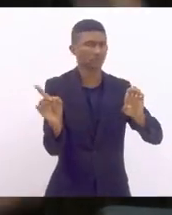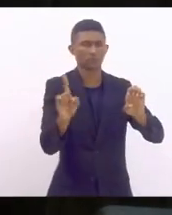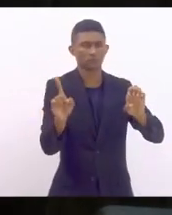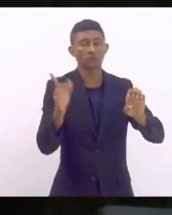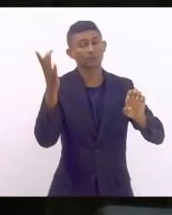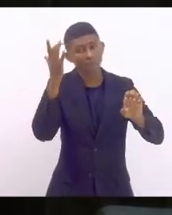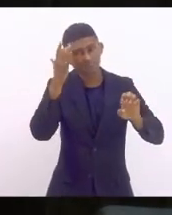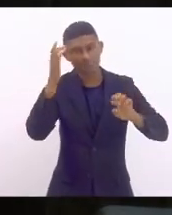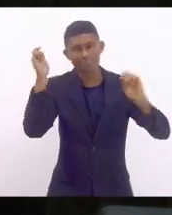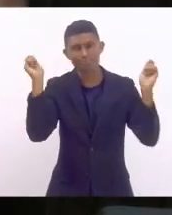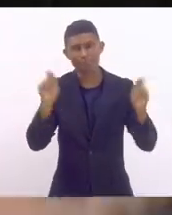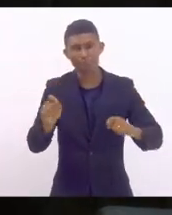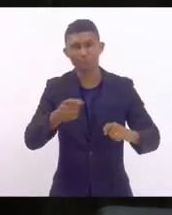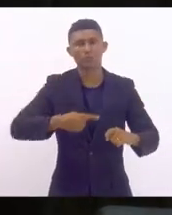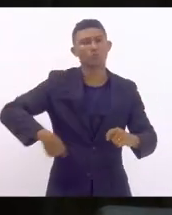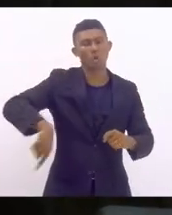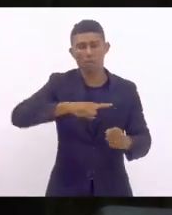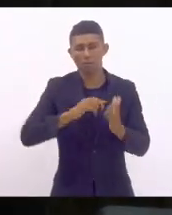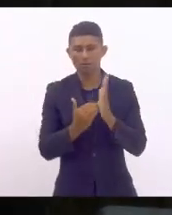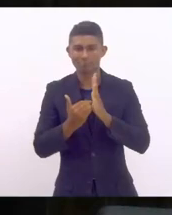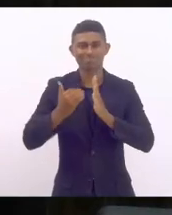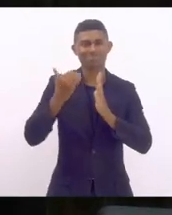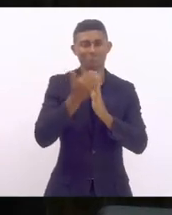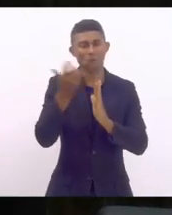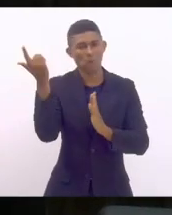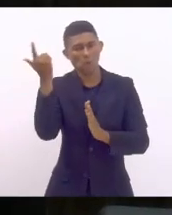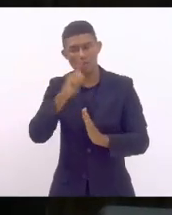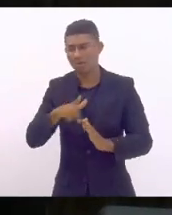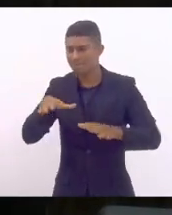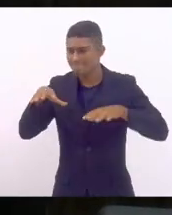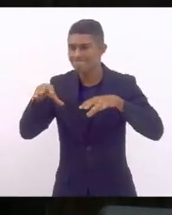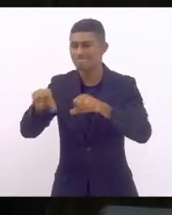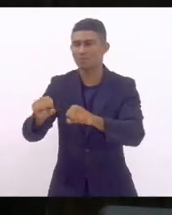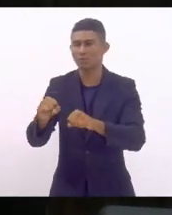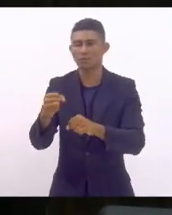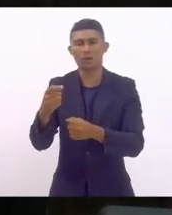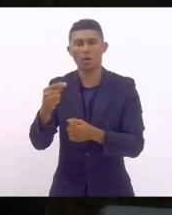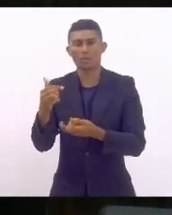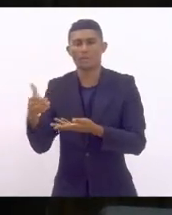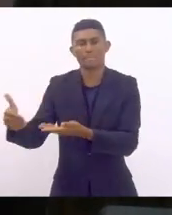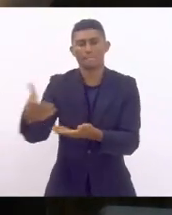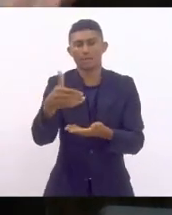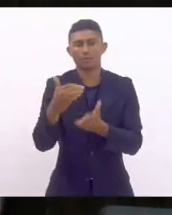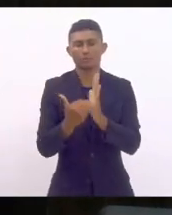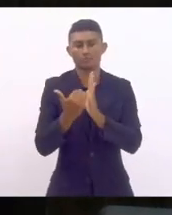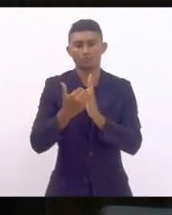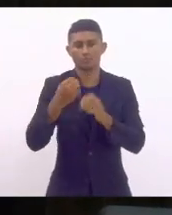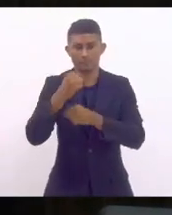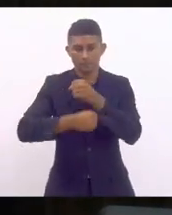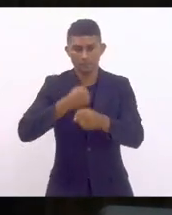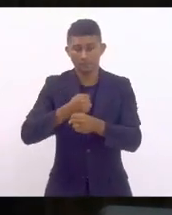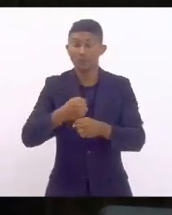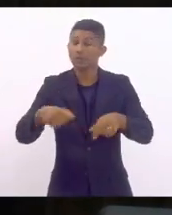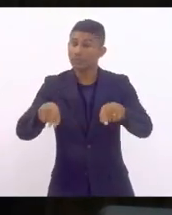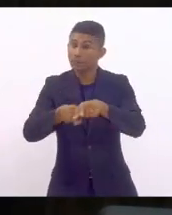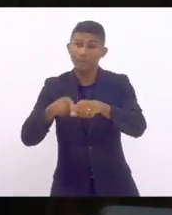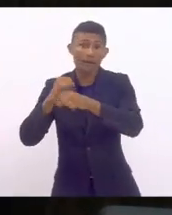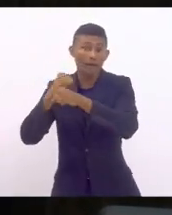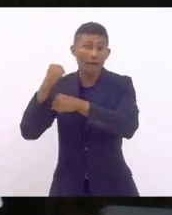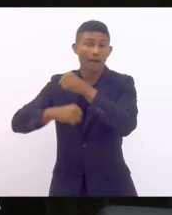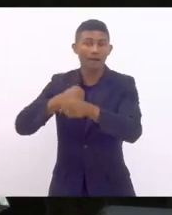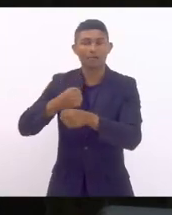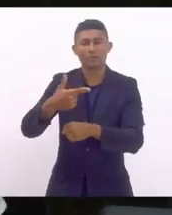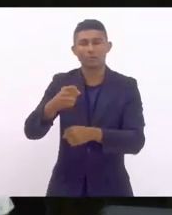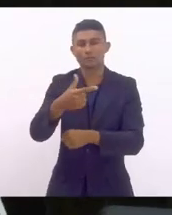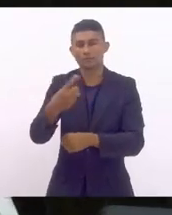acho que a gente tem chance de ampliação e de fazer a conquista da recuperação orçamentária esse ano e apontar o novo orçamento do ano que vem a